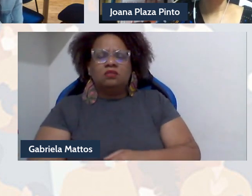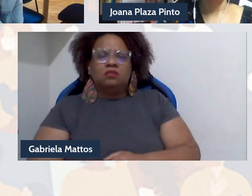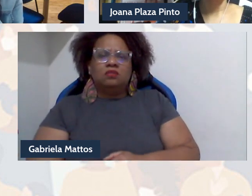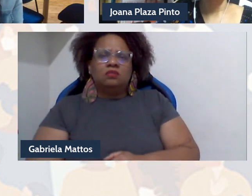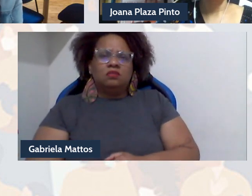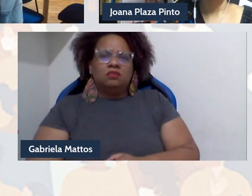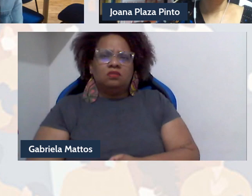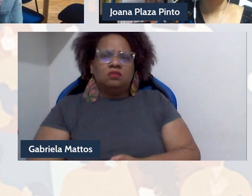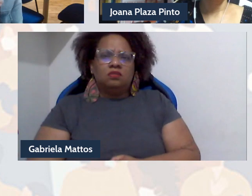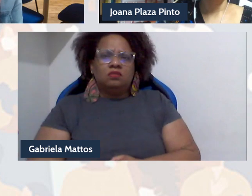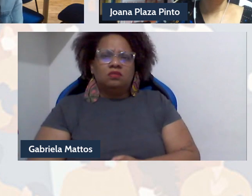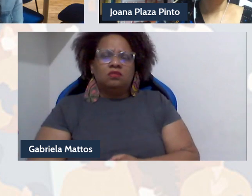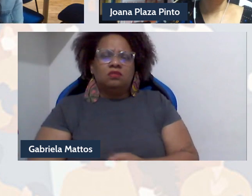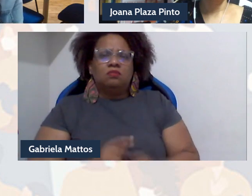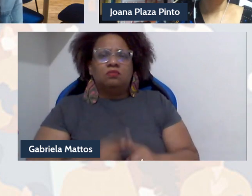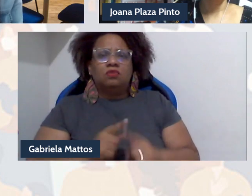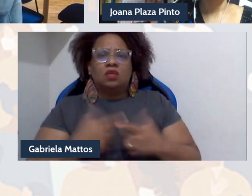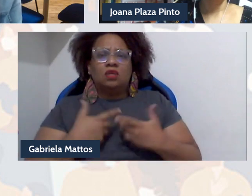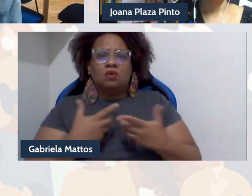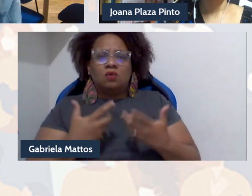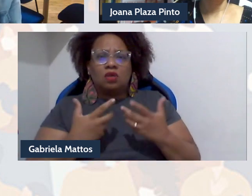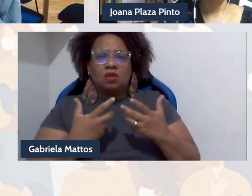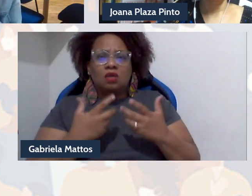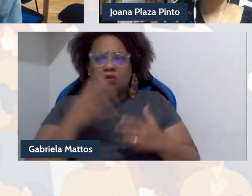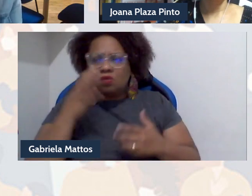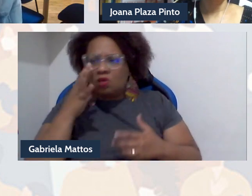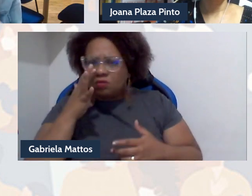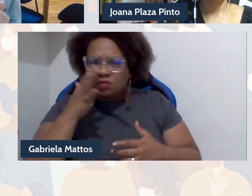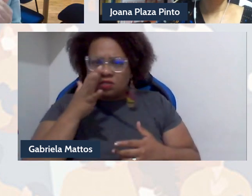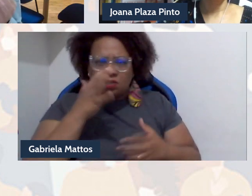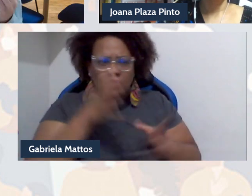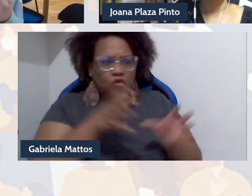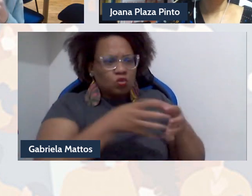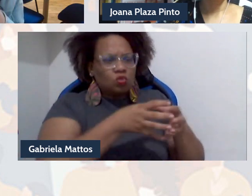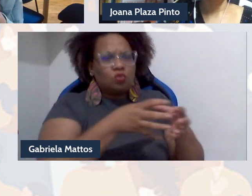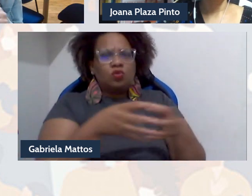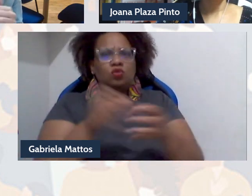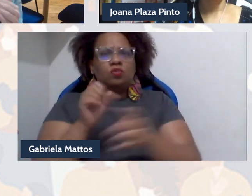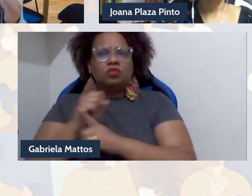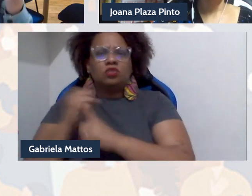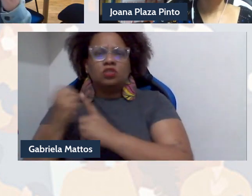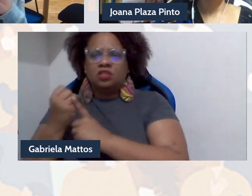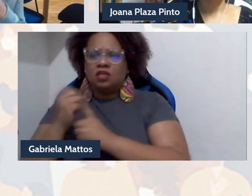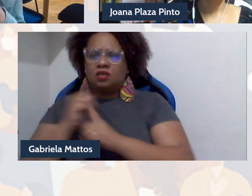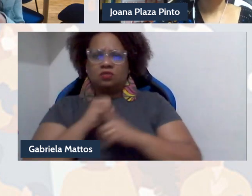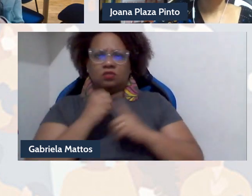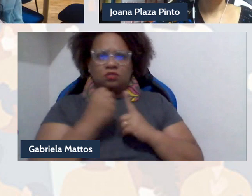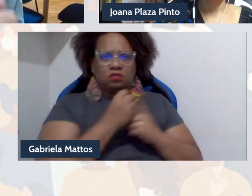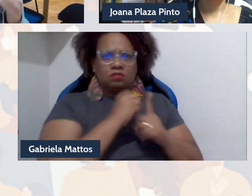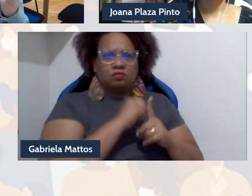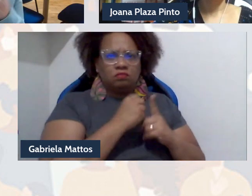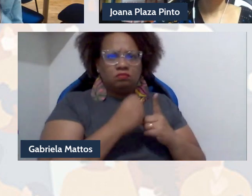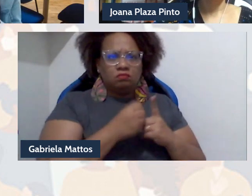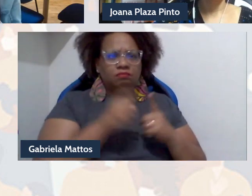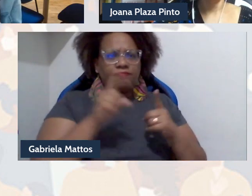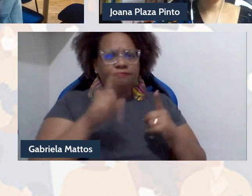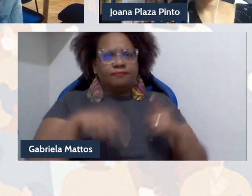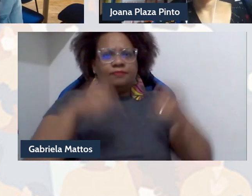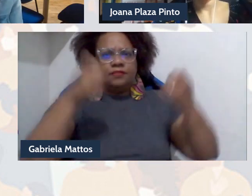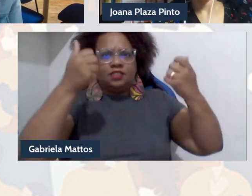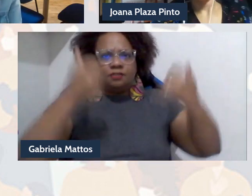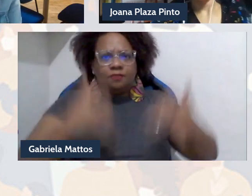se propõe a observar como os grupos sociais estão atuando como agentes das explicações sobre